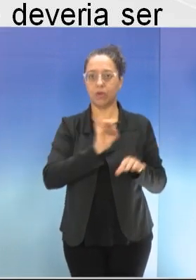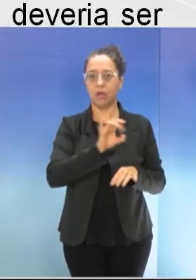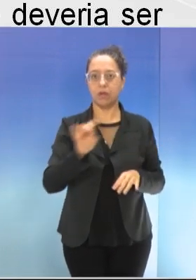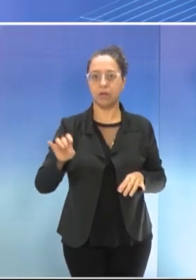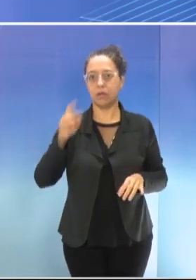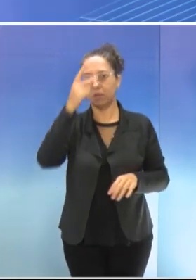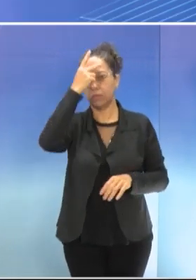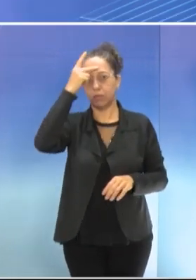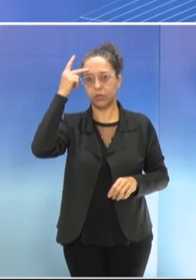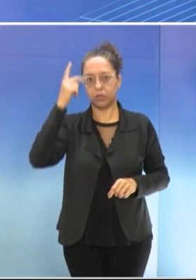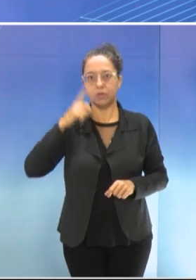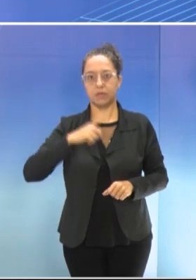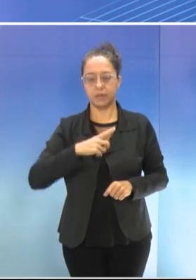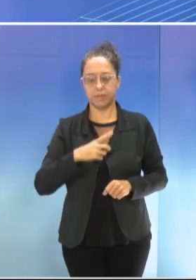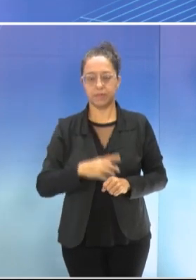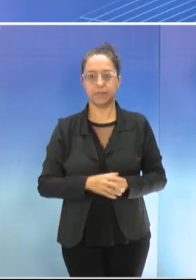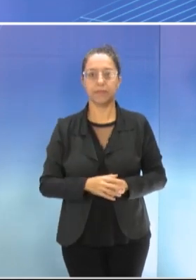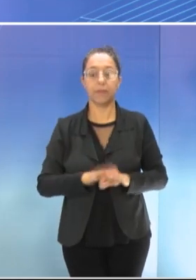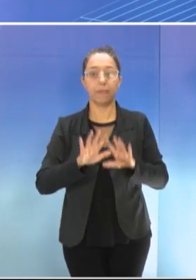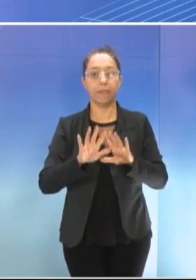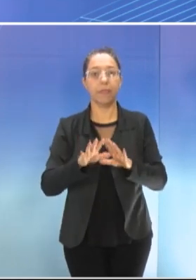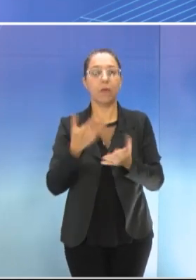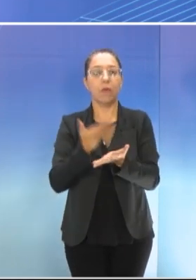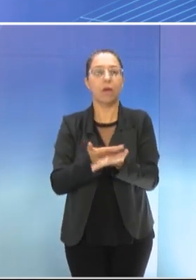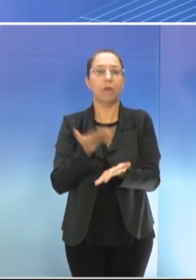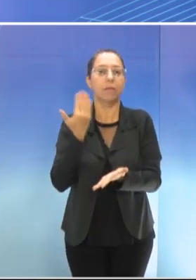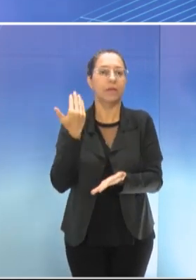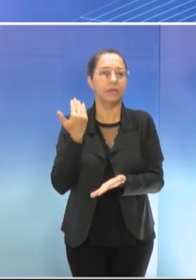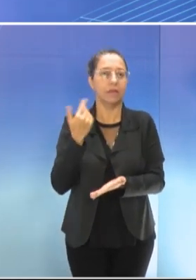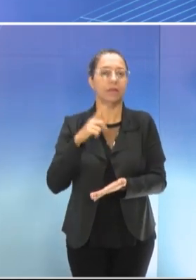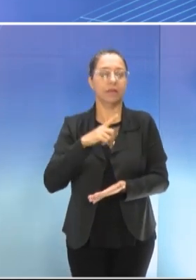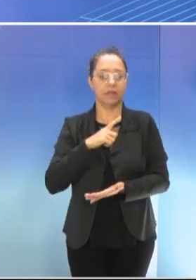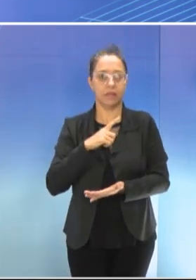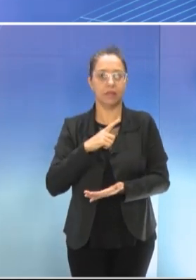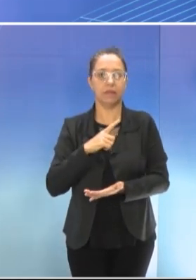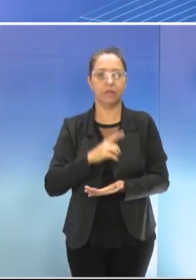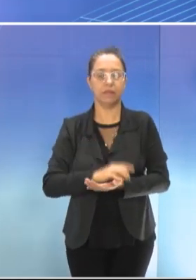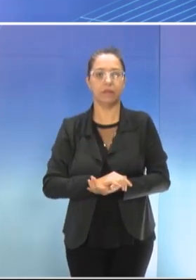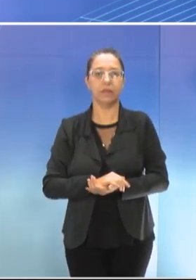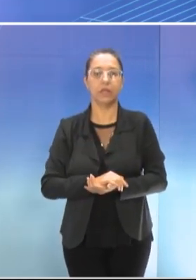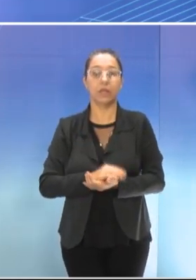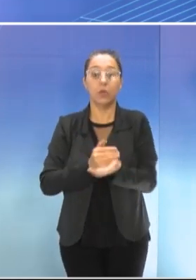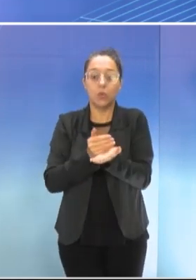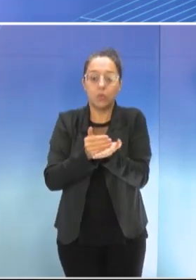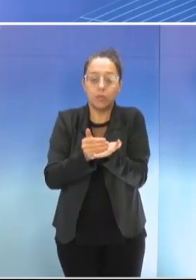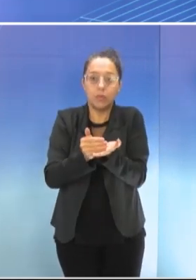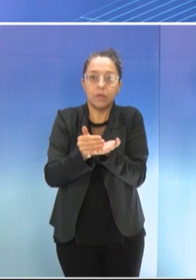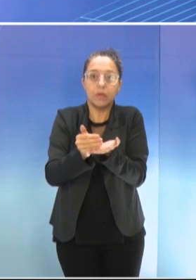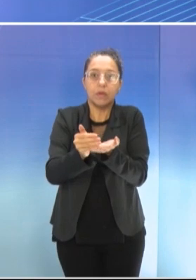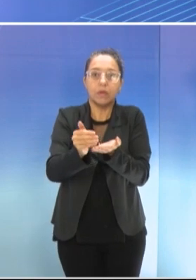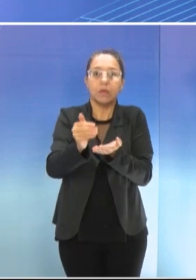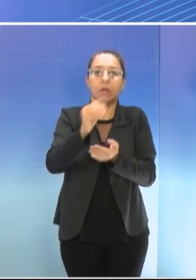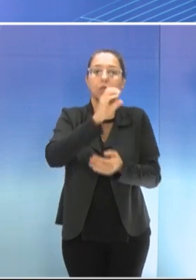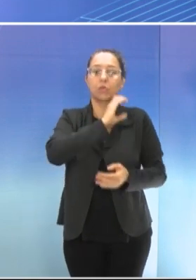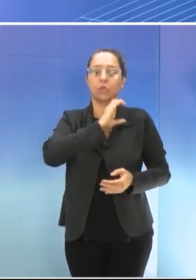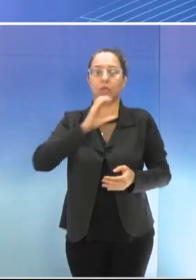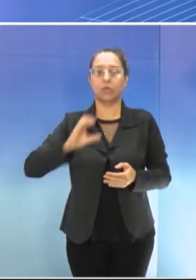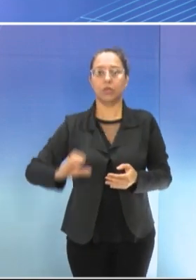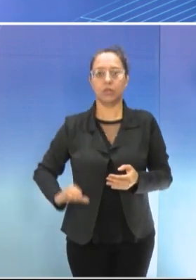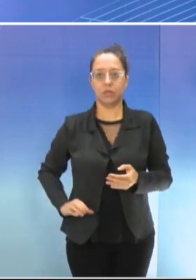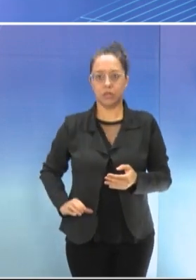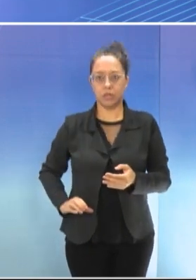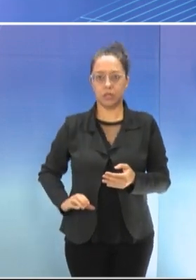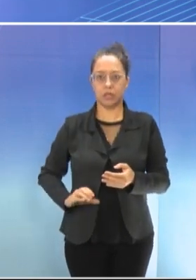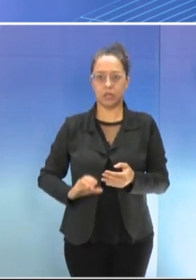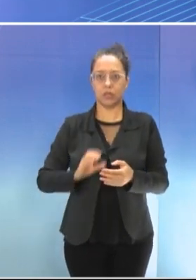Lembrando que, eu já falei isso na última aula, quando o cristianismo se torna religião